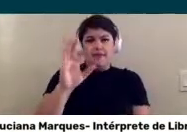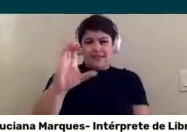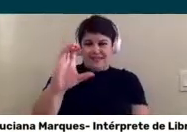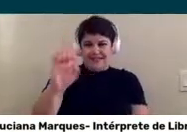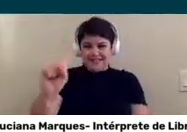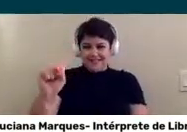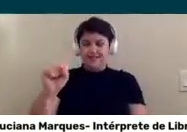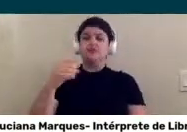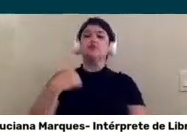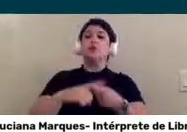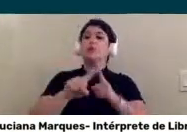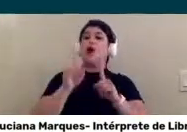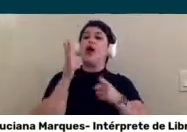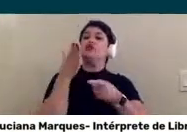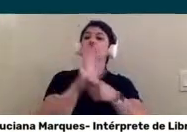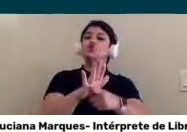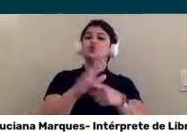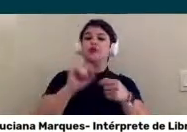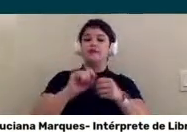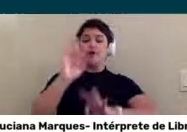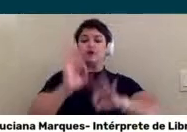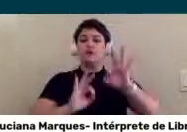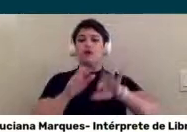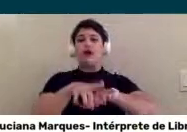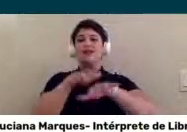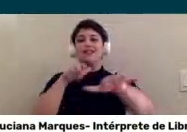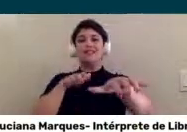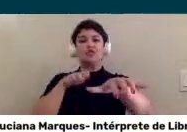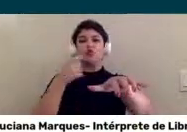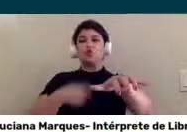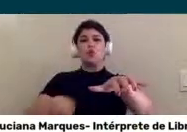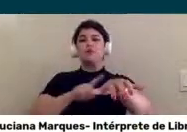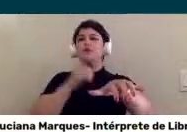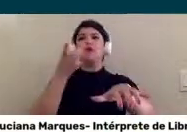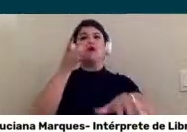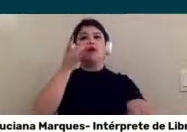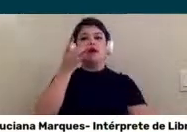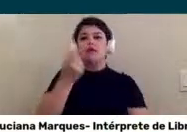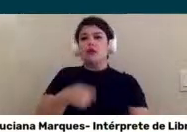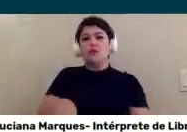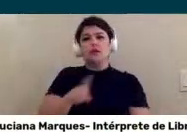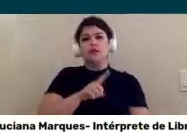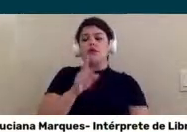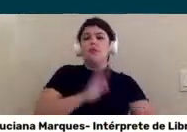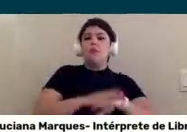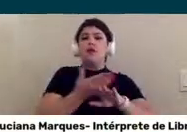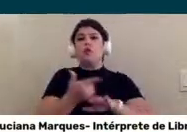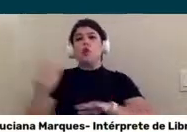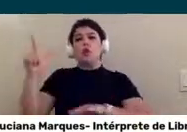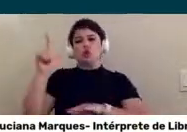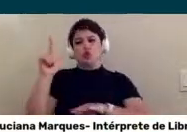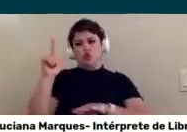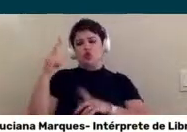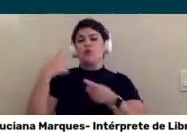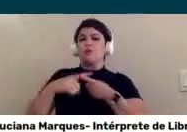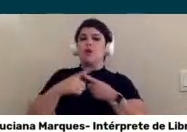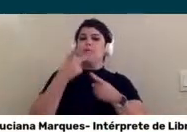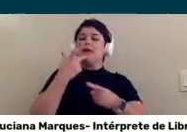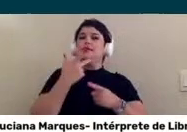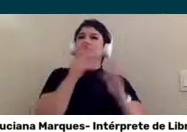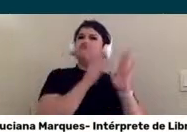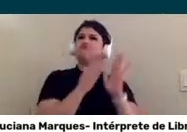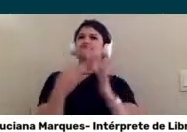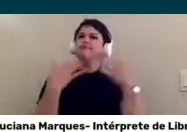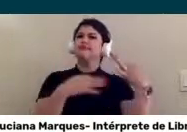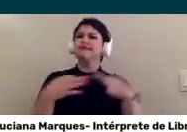essa colaboração assíncrona, economizando o tempo de todo mundo, né, e deixando até mais pragmática a decisão, né,